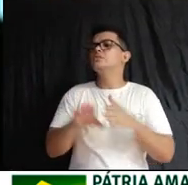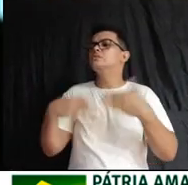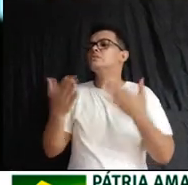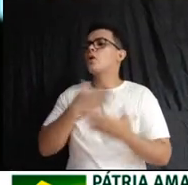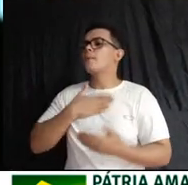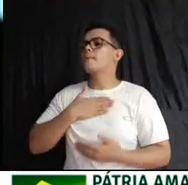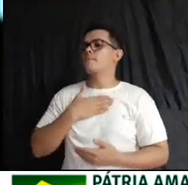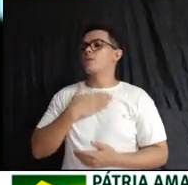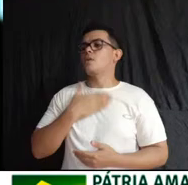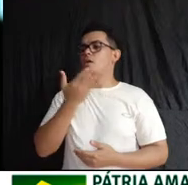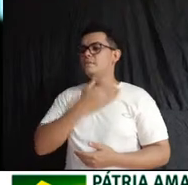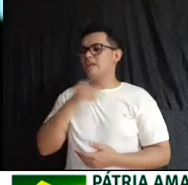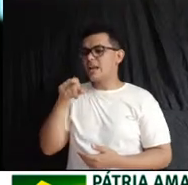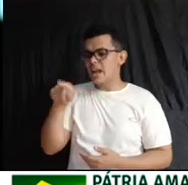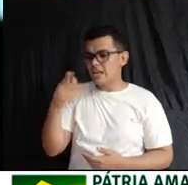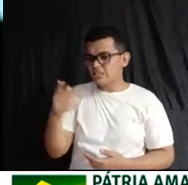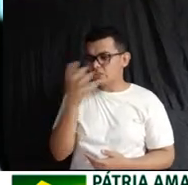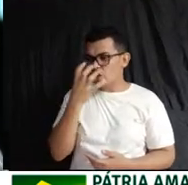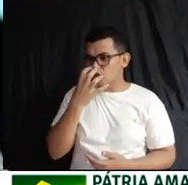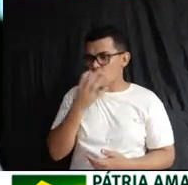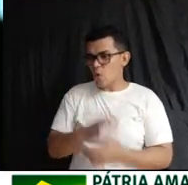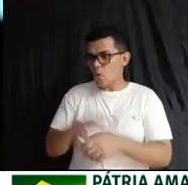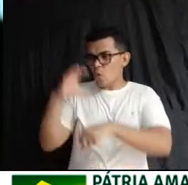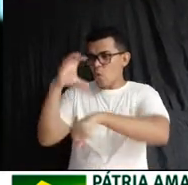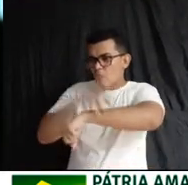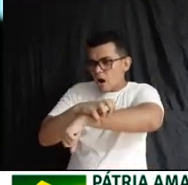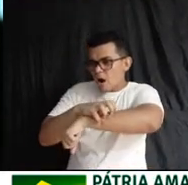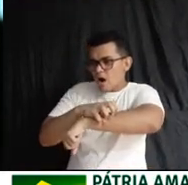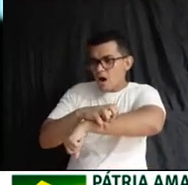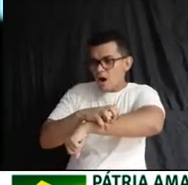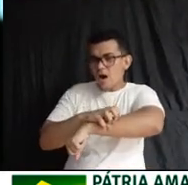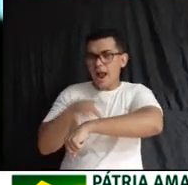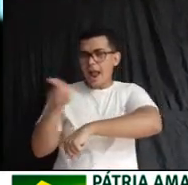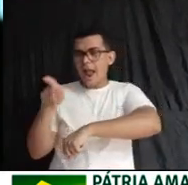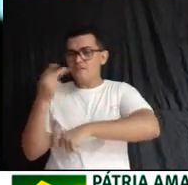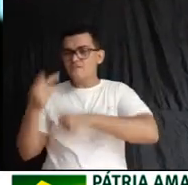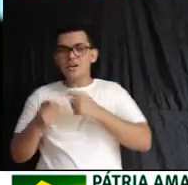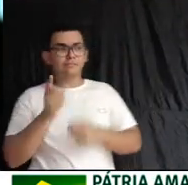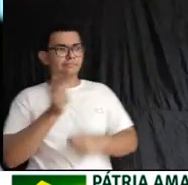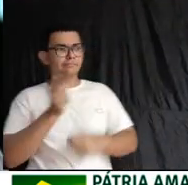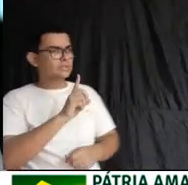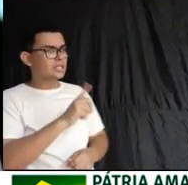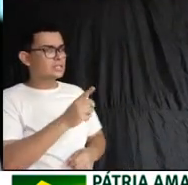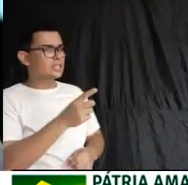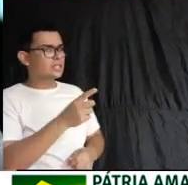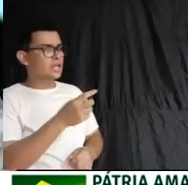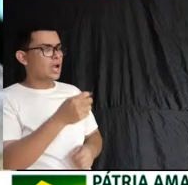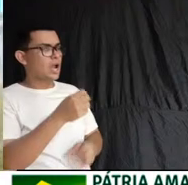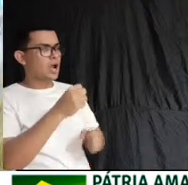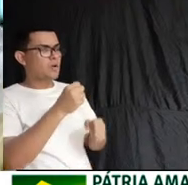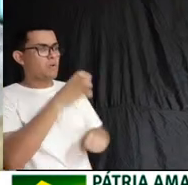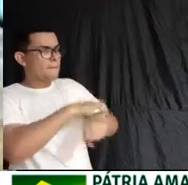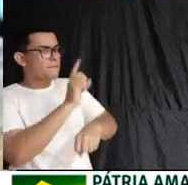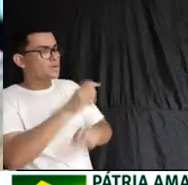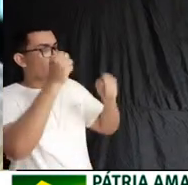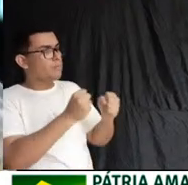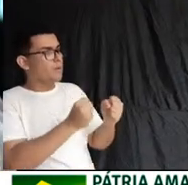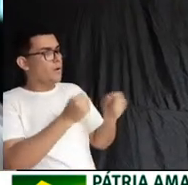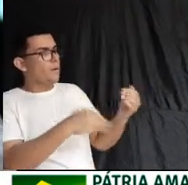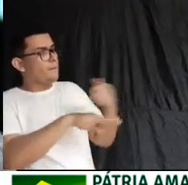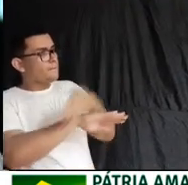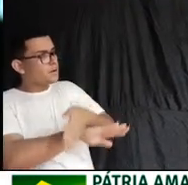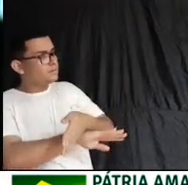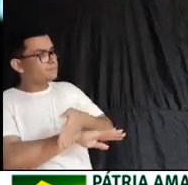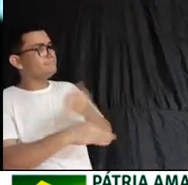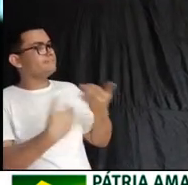esse teu cachorro aí, ele morde? Ele falou, não, não morde não, pode entrar. Eu falei, eu entrar? Não. Era um pitbull enorme, desse tamanho assim, um